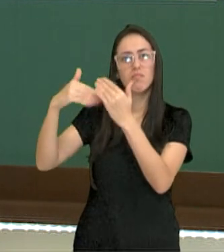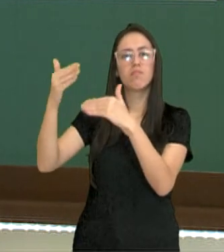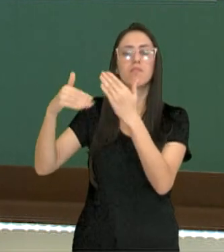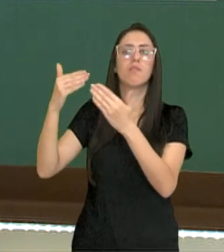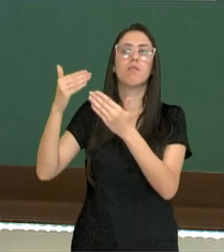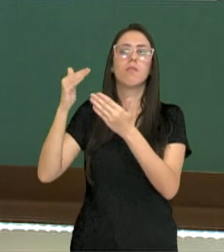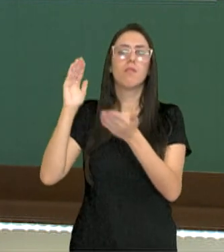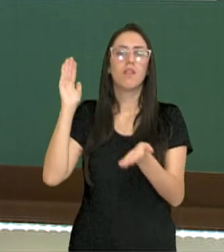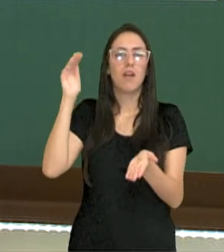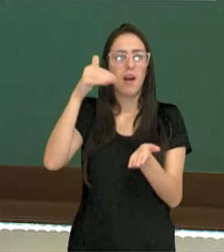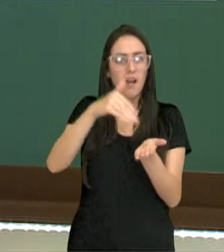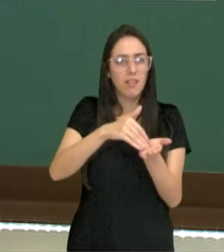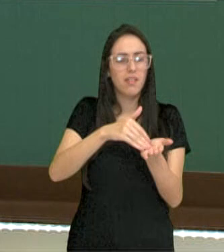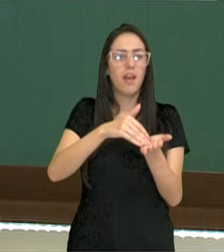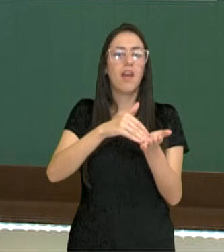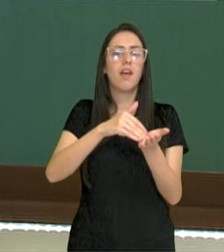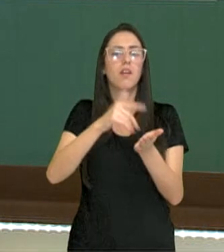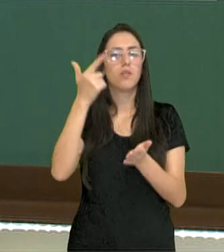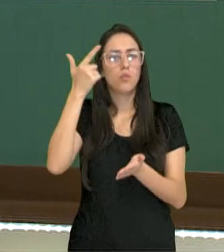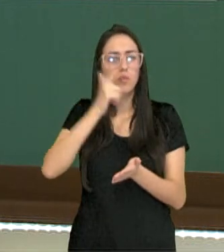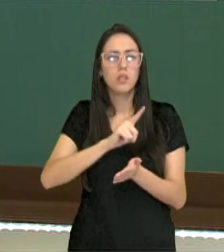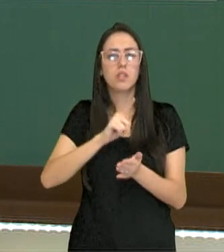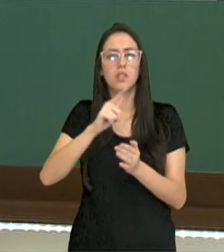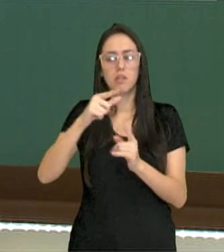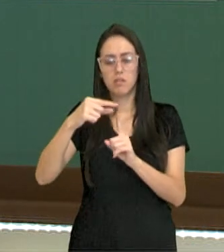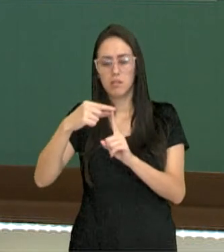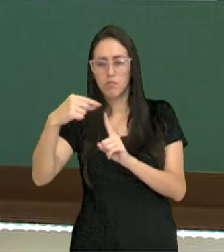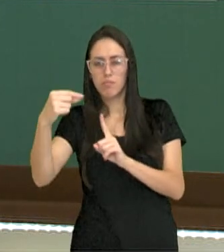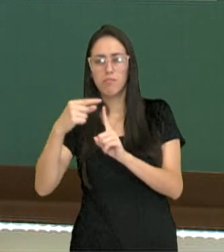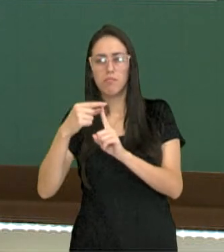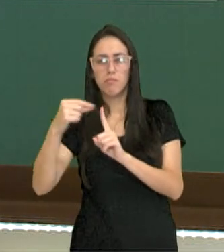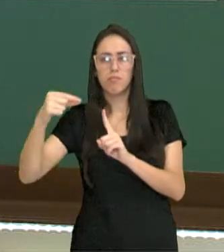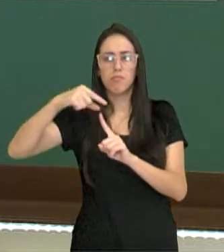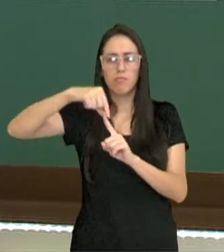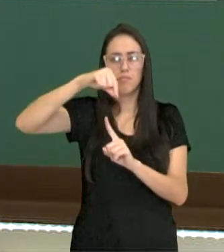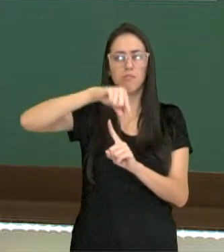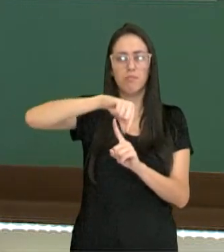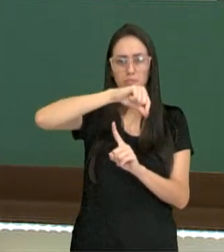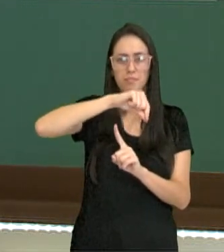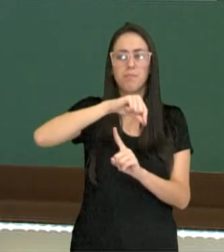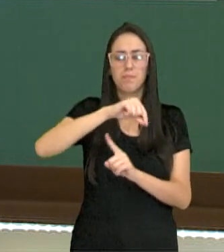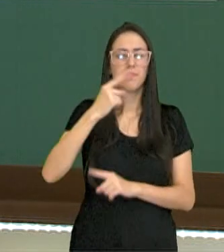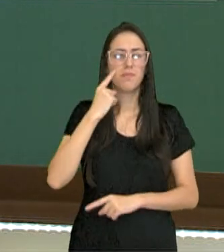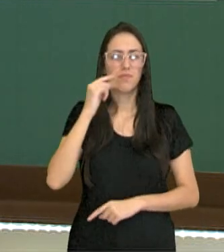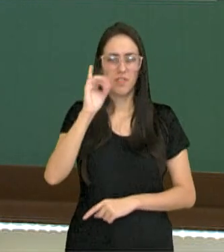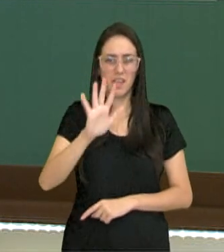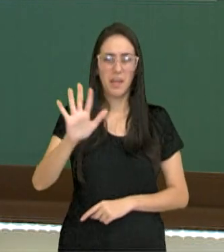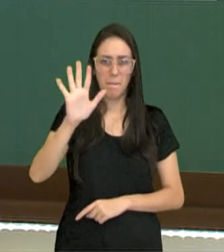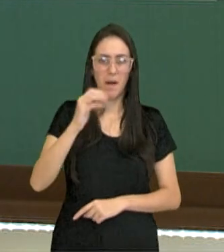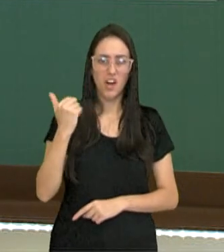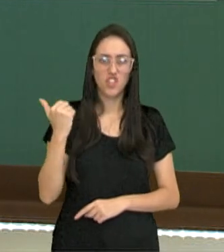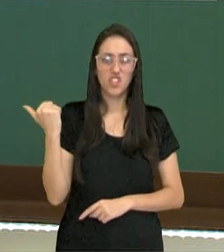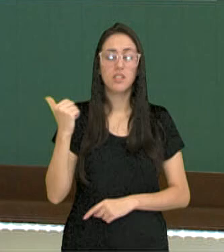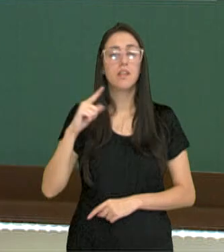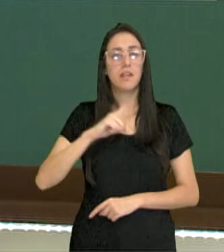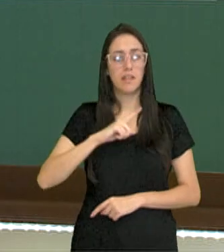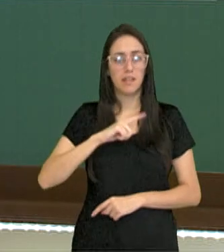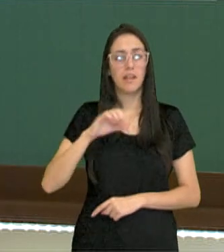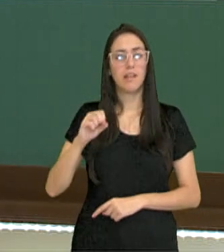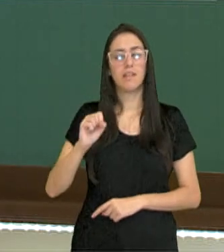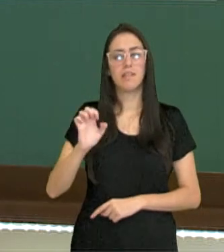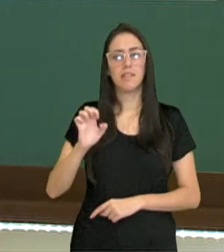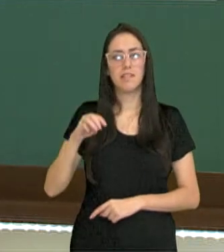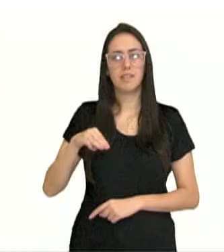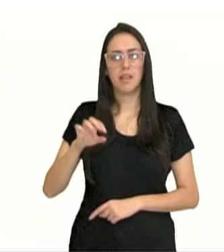surgimento das primeiras folhas. Então, se vocês repararem ali na imagem, nós temos uma semente. É uma